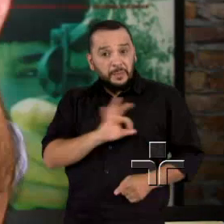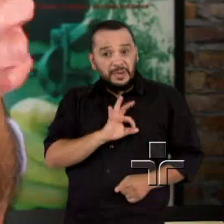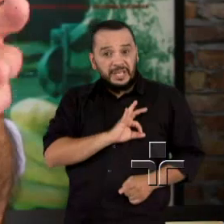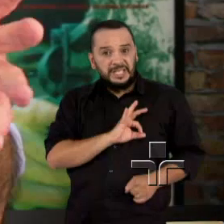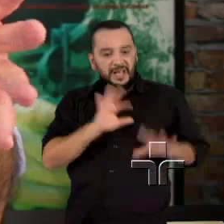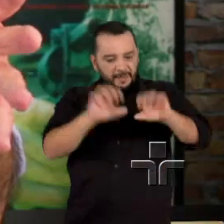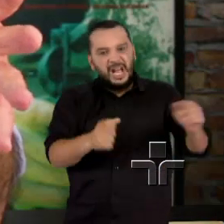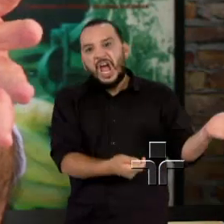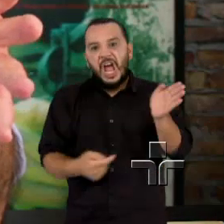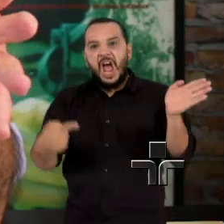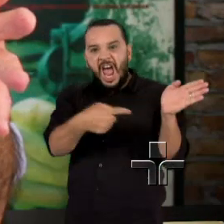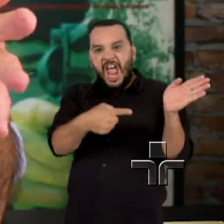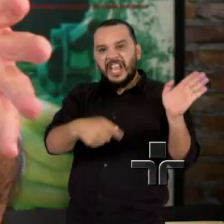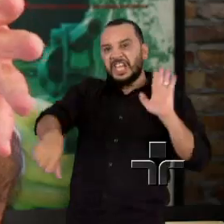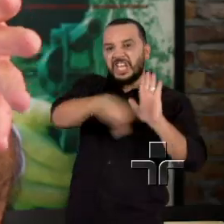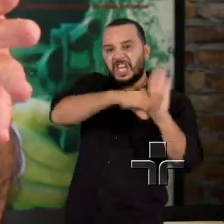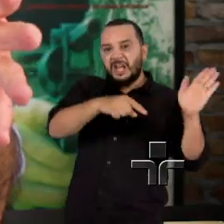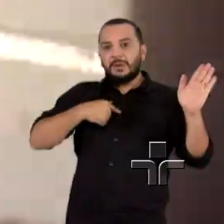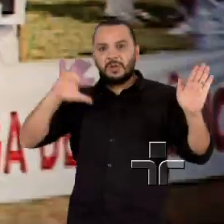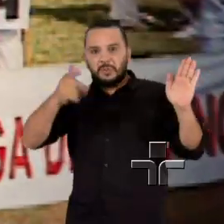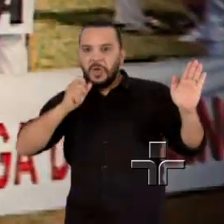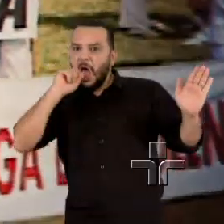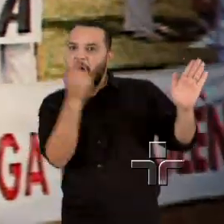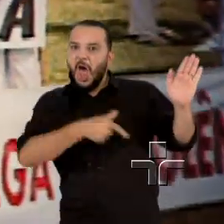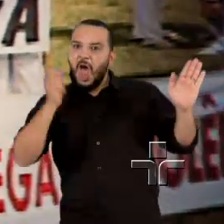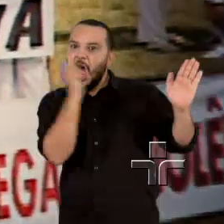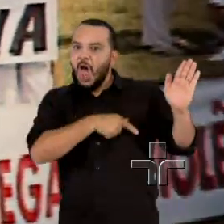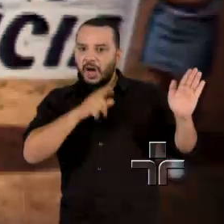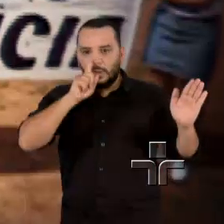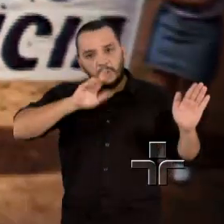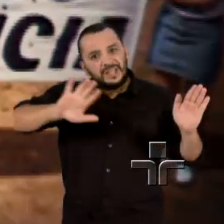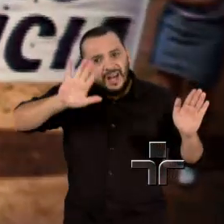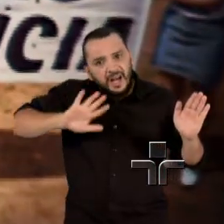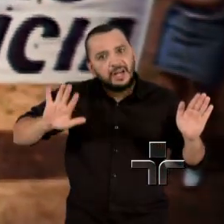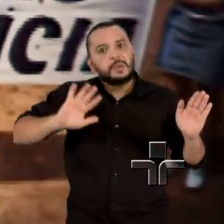apresenta para você, olha, esse aqui é culpado.